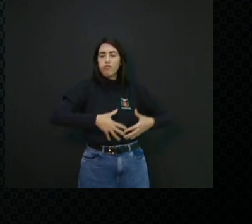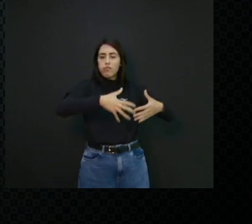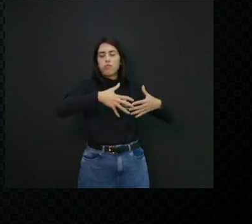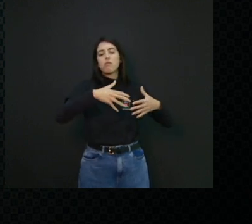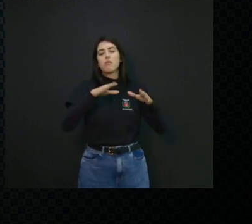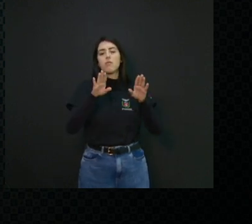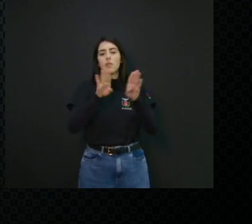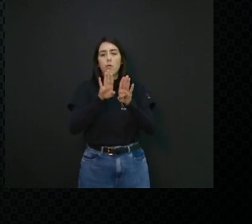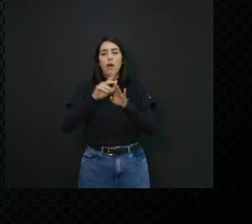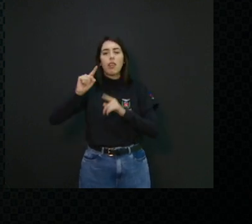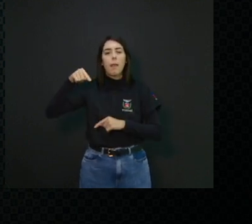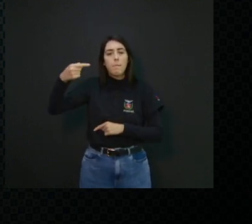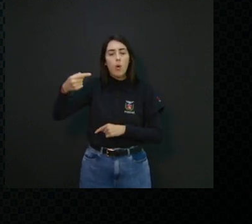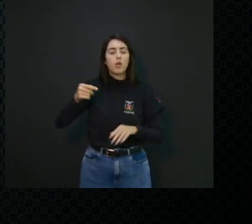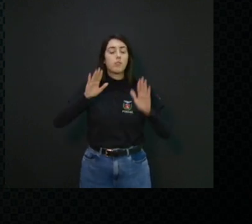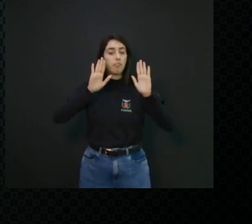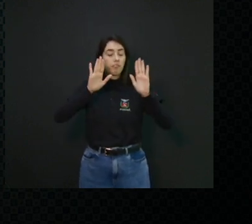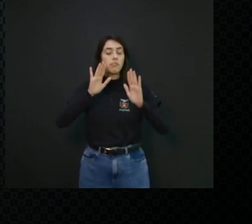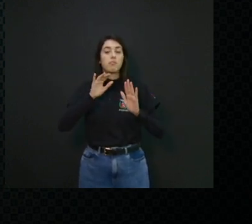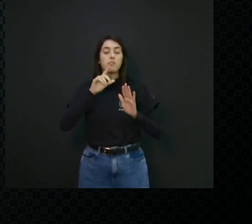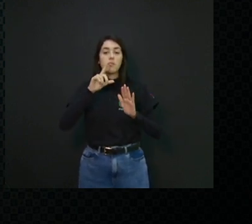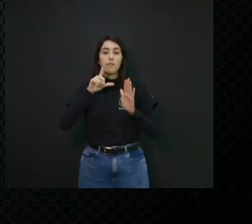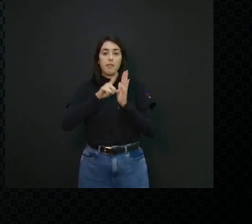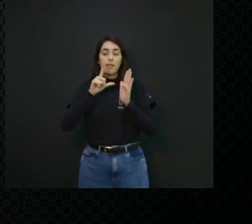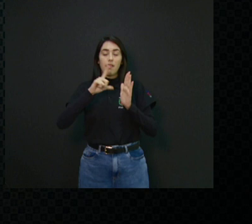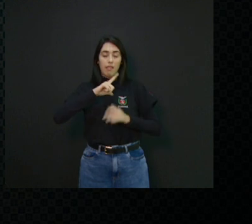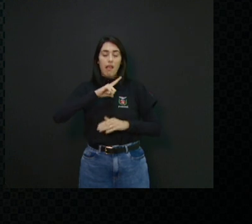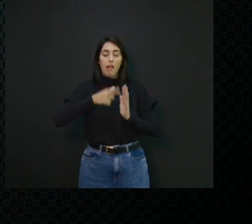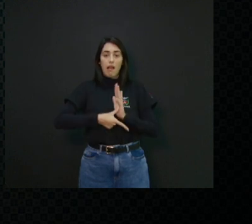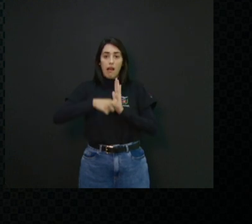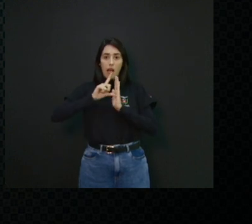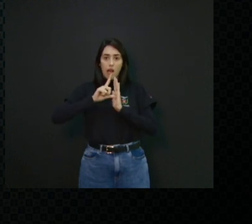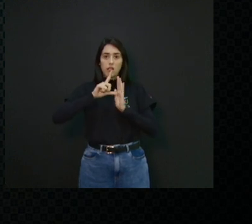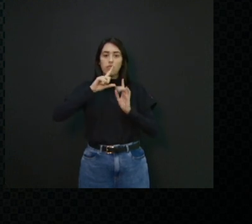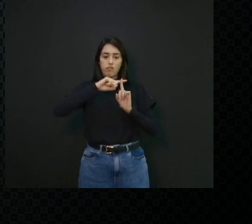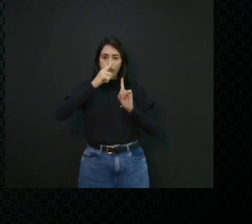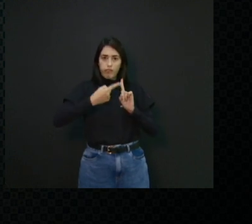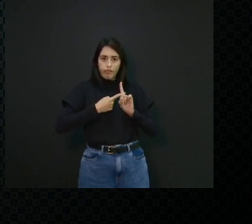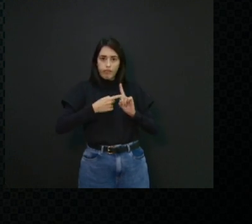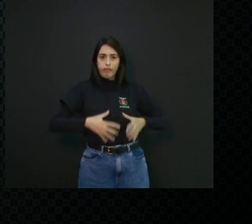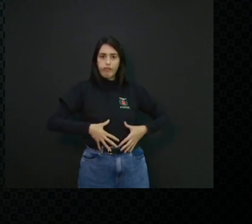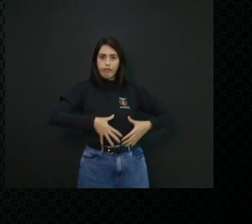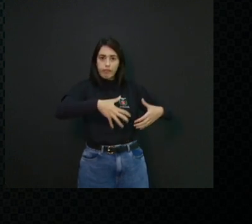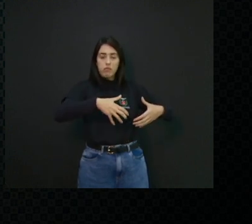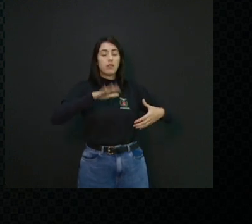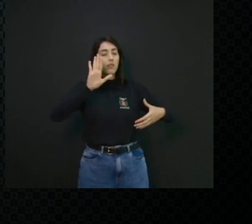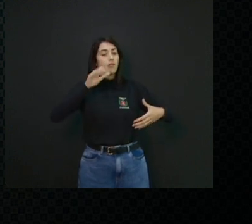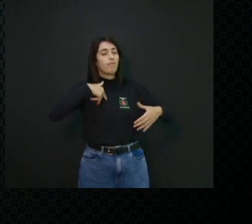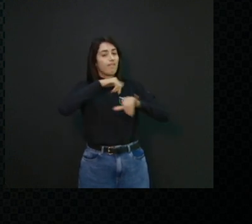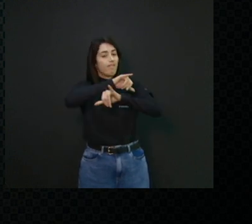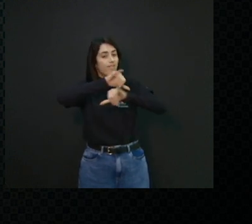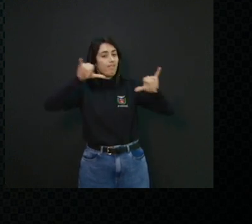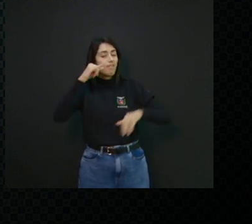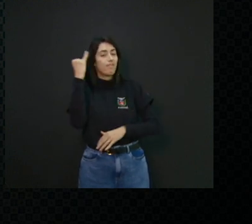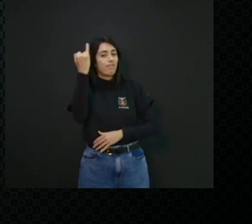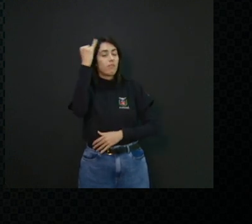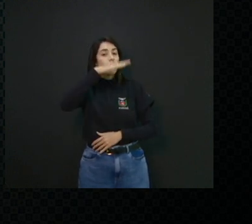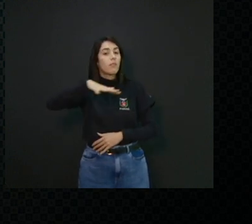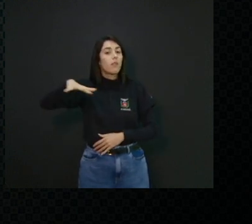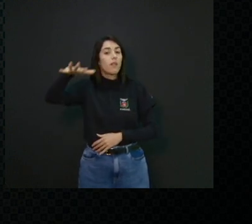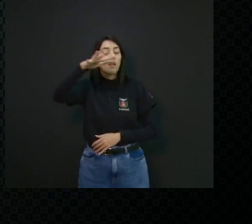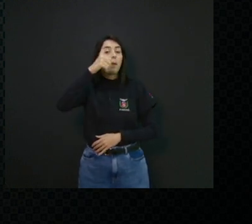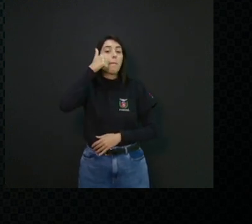pós-natais. Então, entre as causas pré-natais, e já desde já eu deixo a minha mensagem, né, para que as mães que